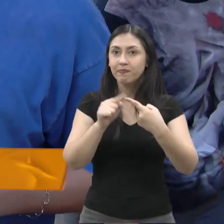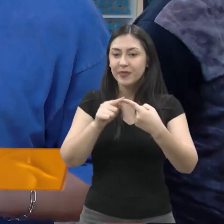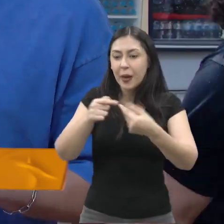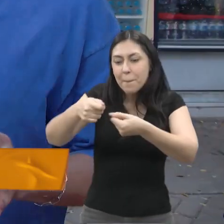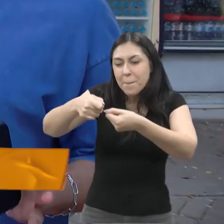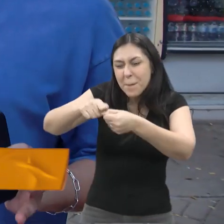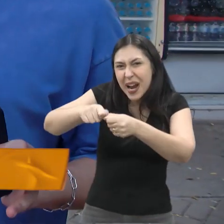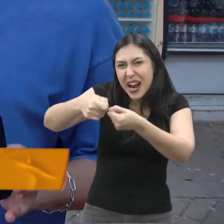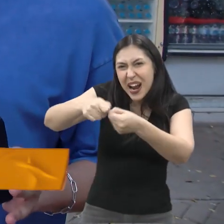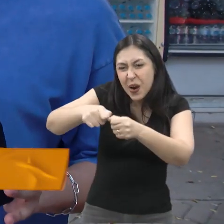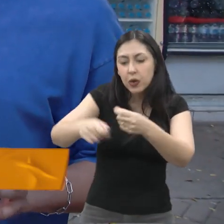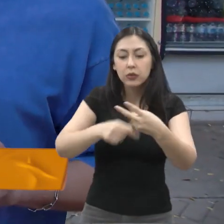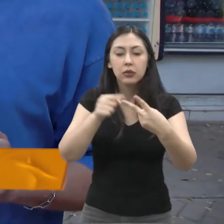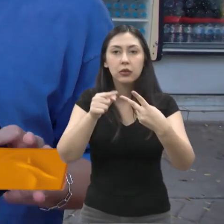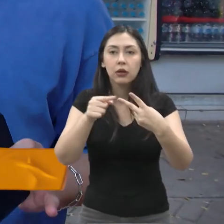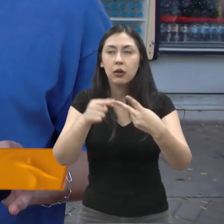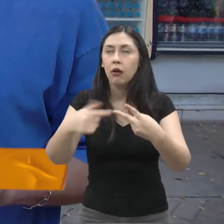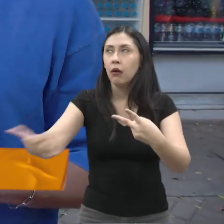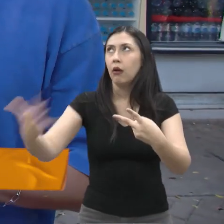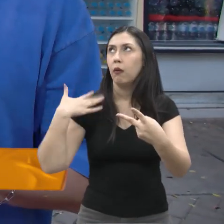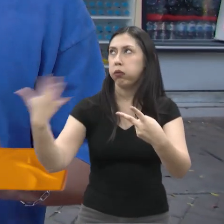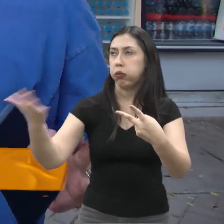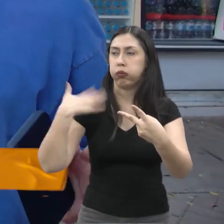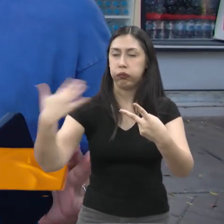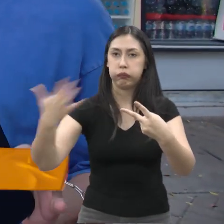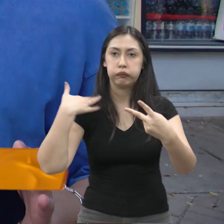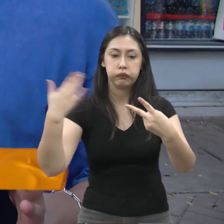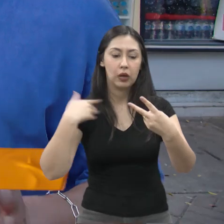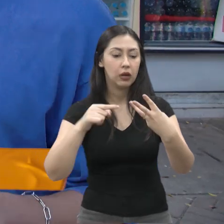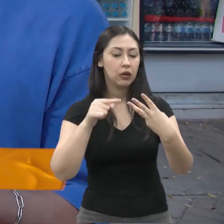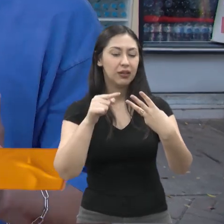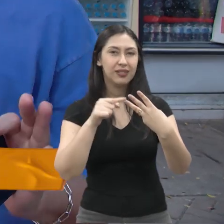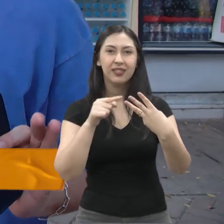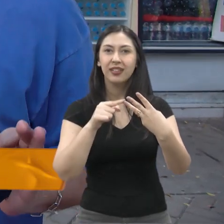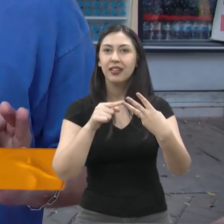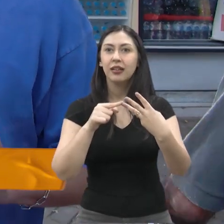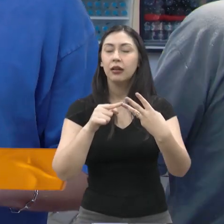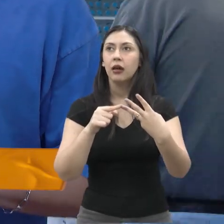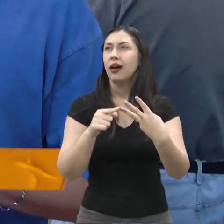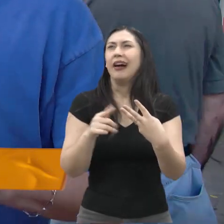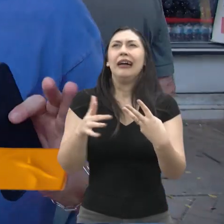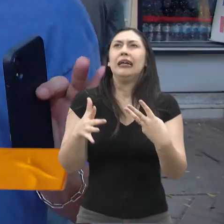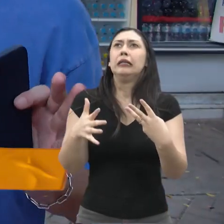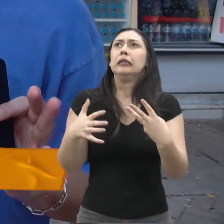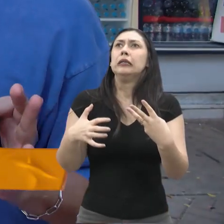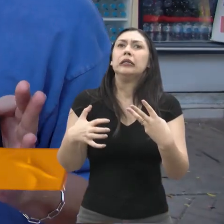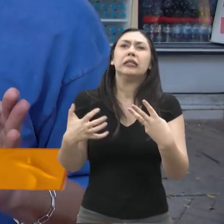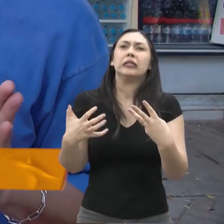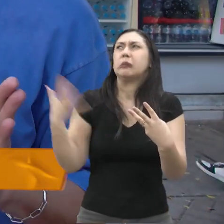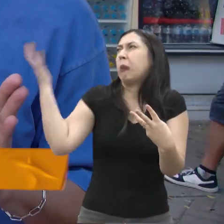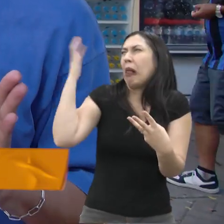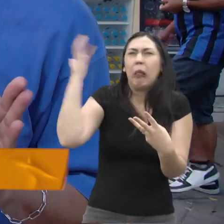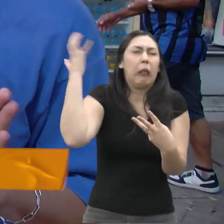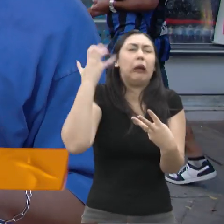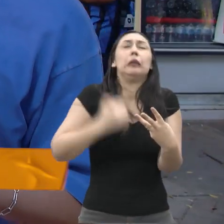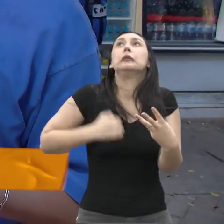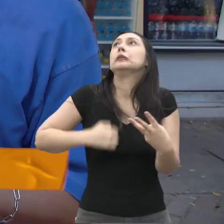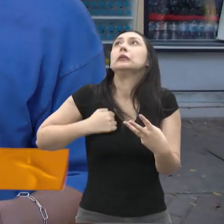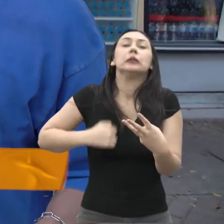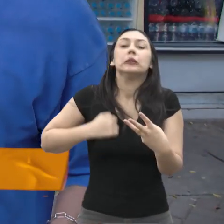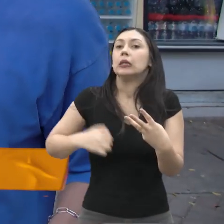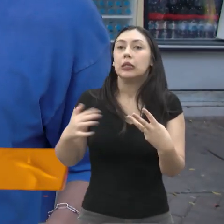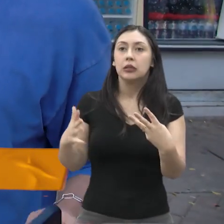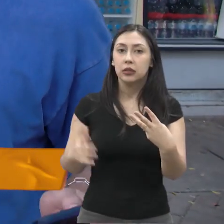causa de piolho, porque ela sentia muito calor ou porque ela estava transtornada com o assédio da imprensa?